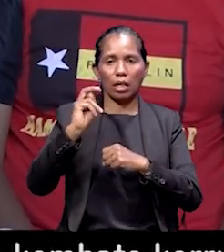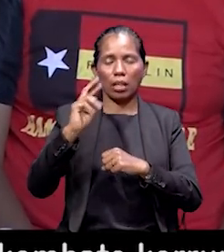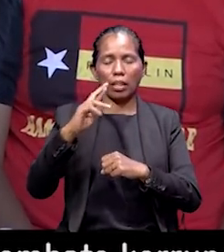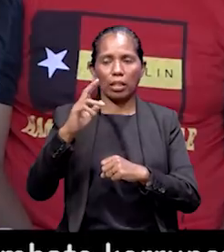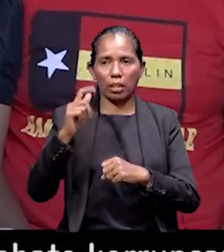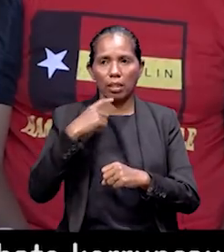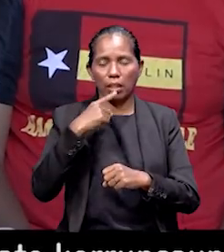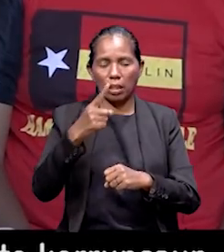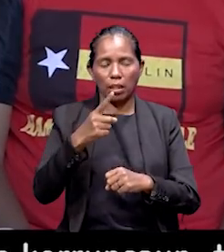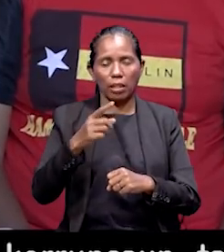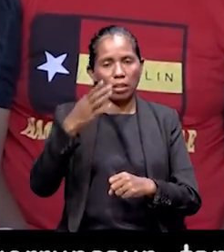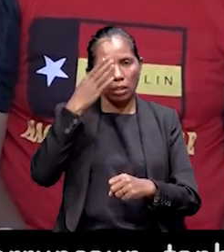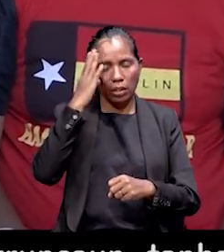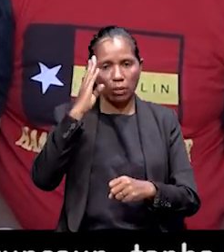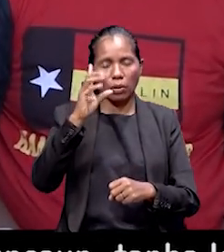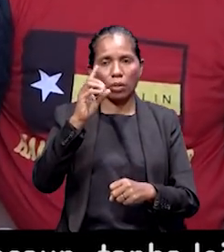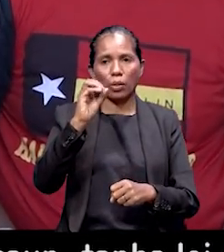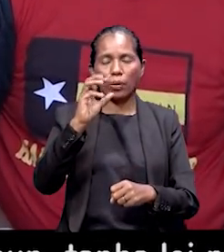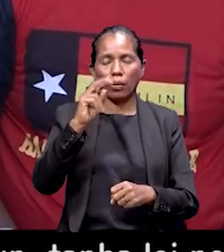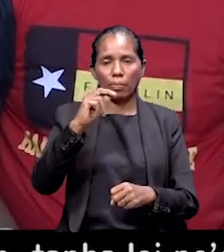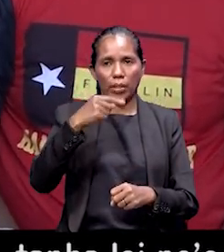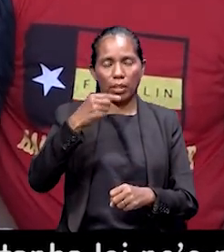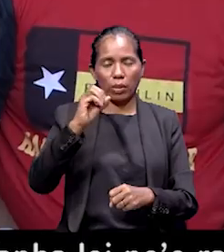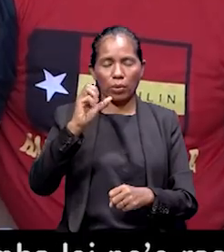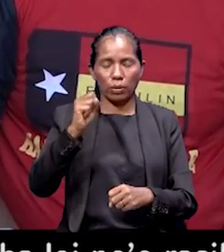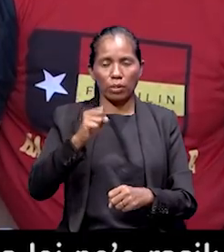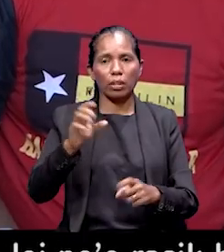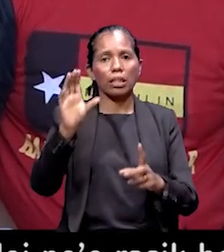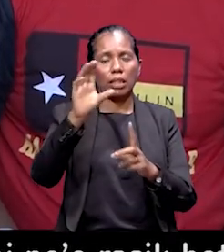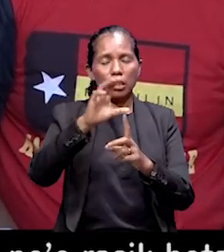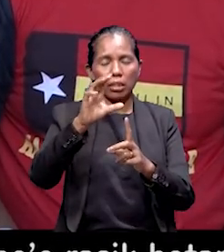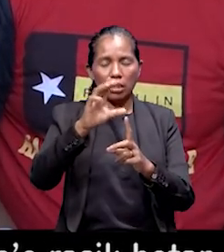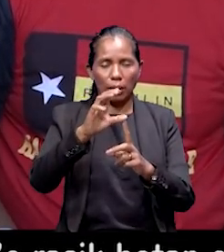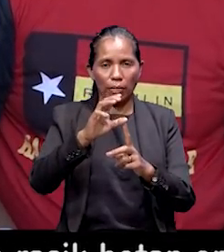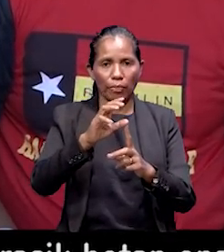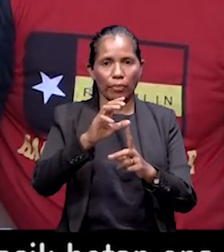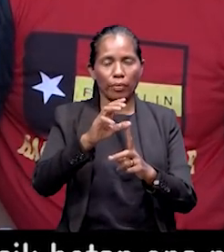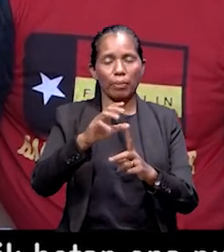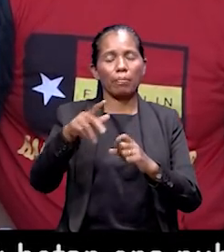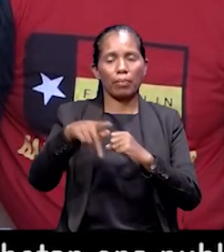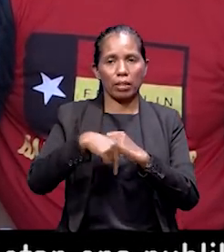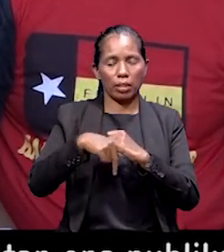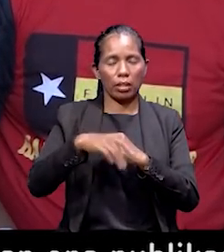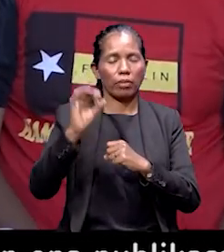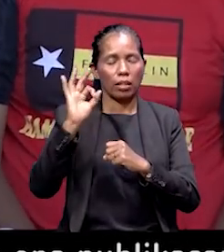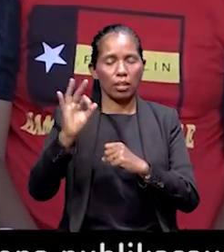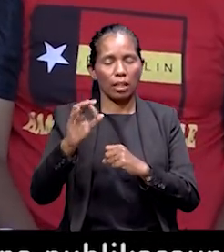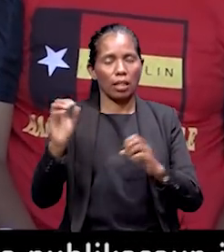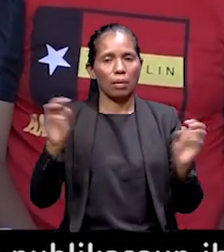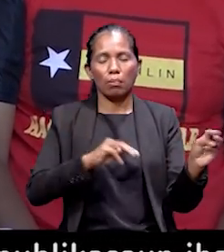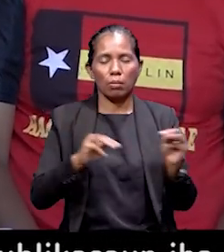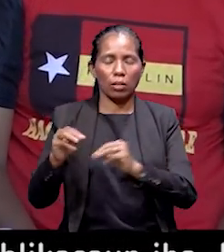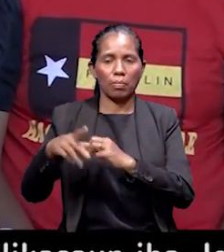Sr. Domingos, né, Corredor Fretilin Suco Waitame, maca afilia ba Partido CNRT, ne la los no bosok.